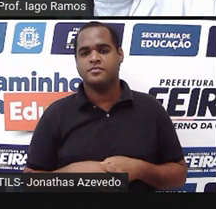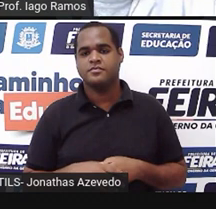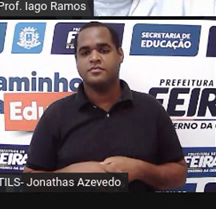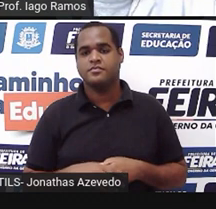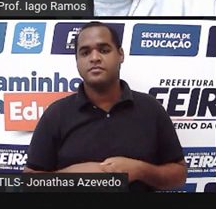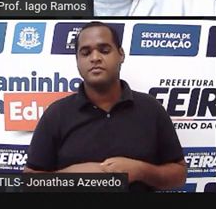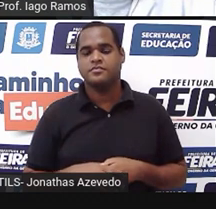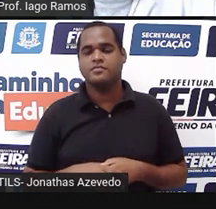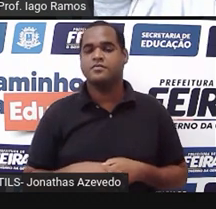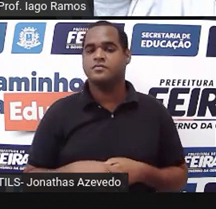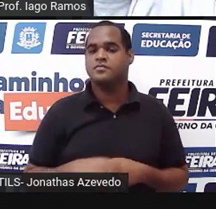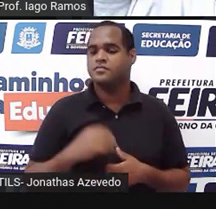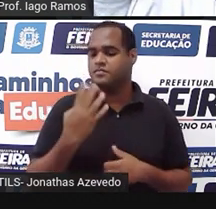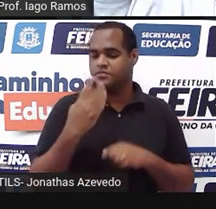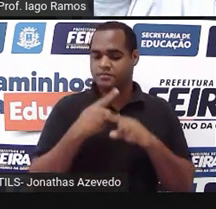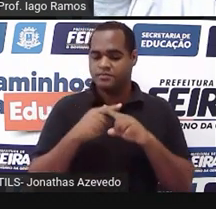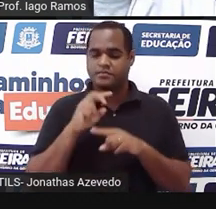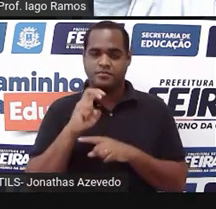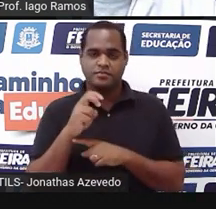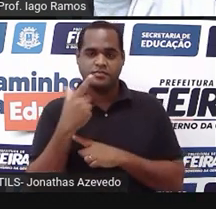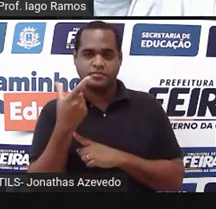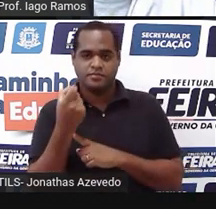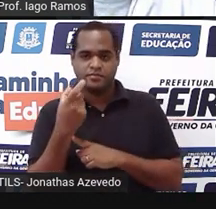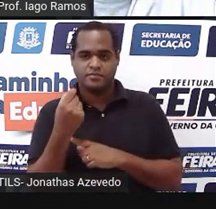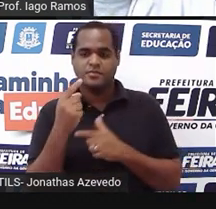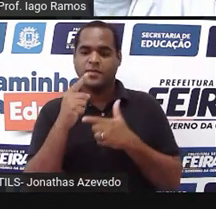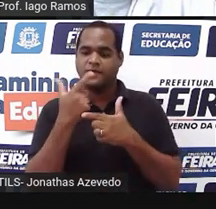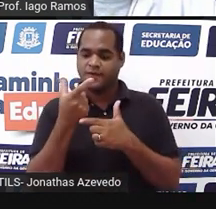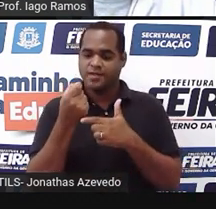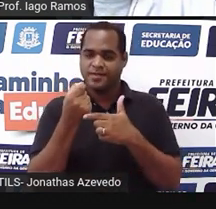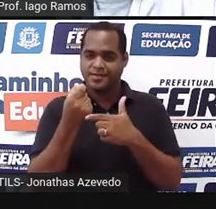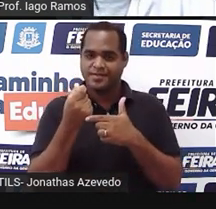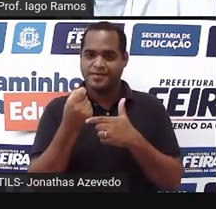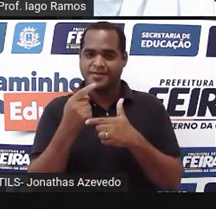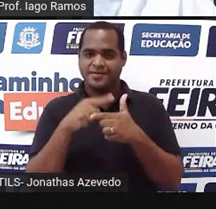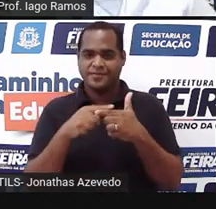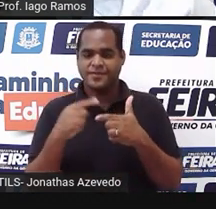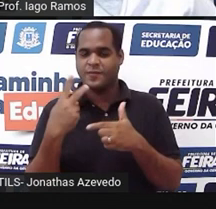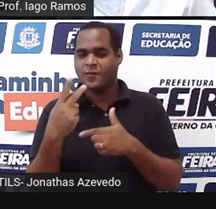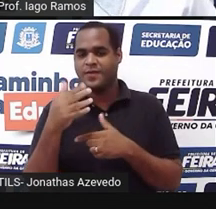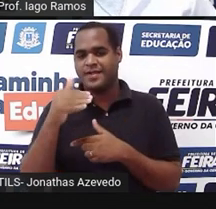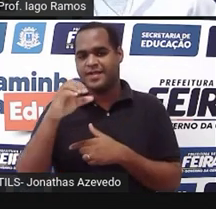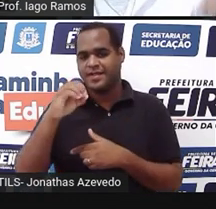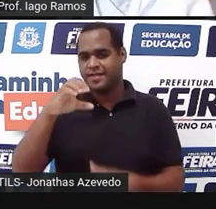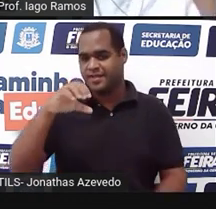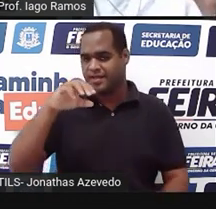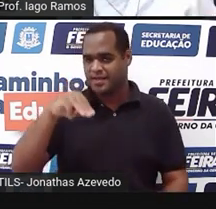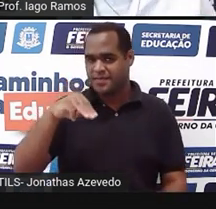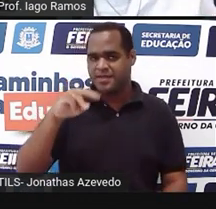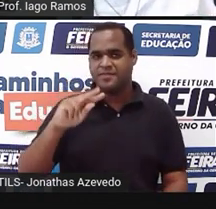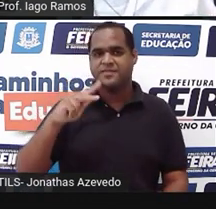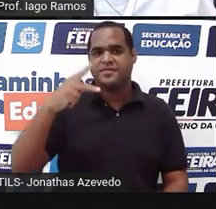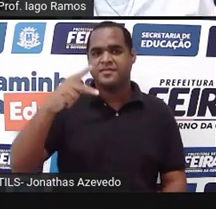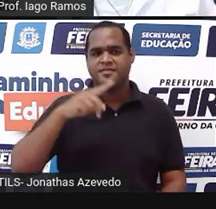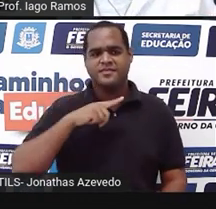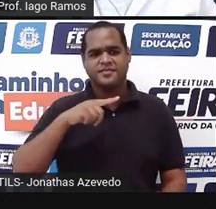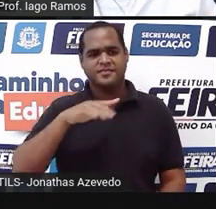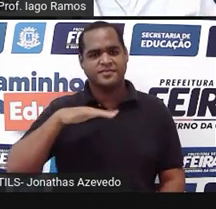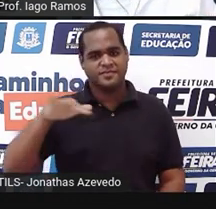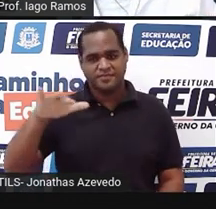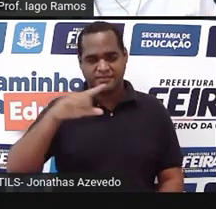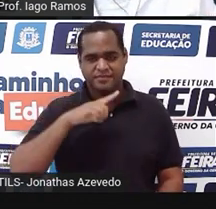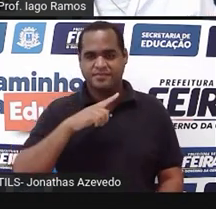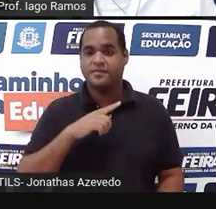14 X5 20 / 2 = 10 centímetros quadrados Então já tem uma área dos dois triângulos